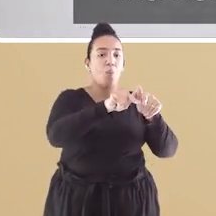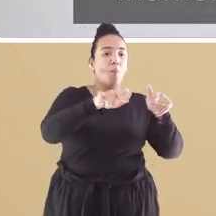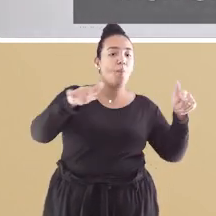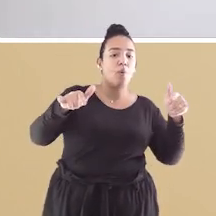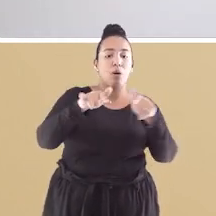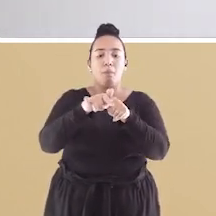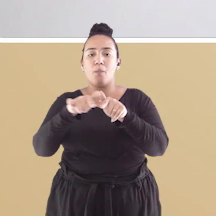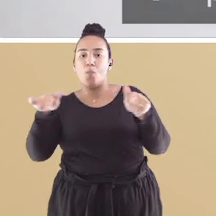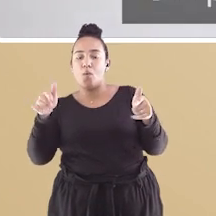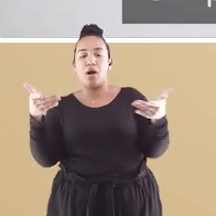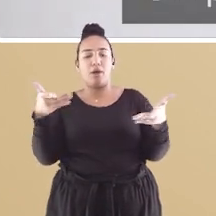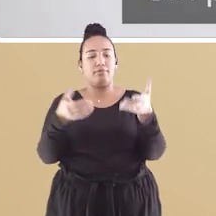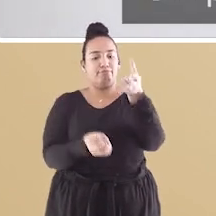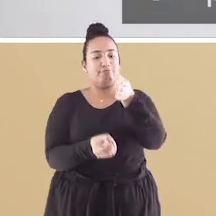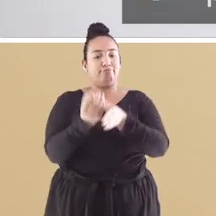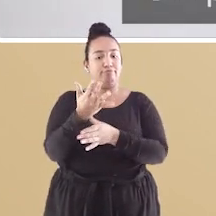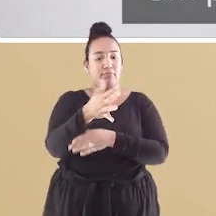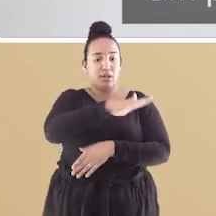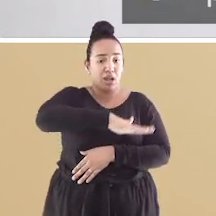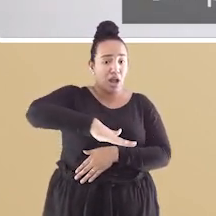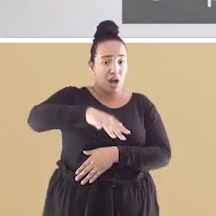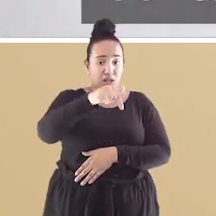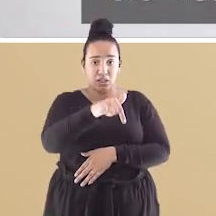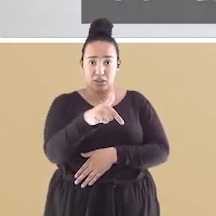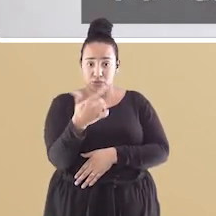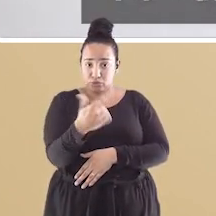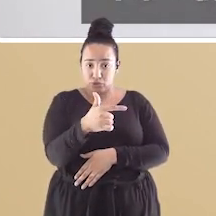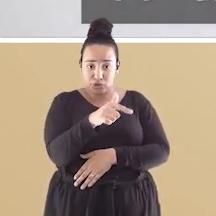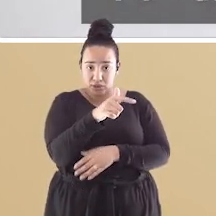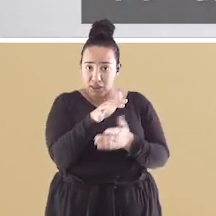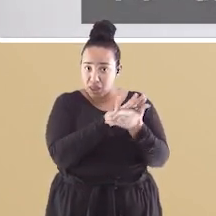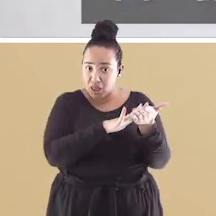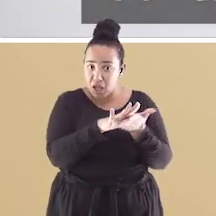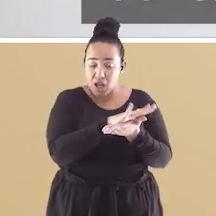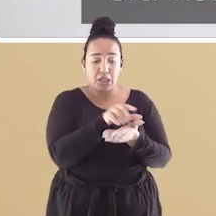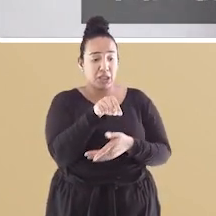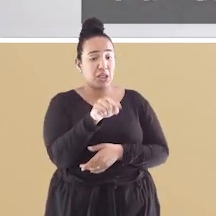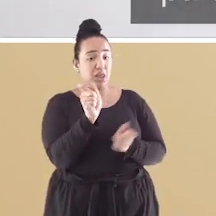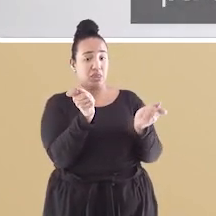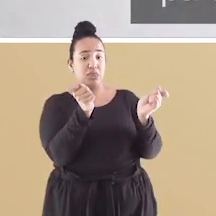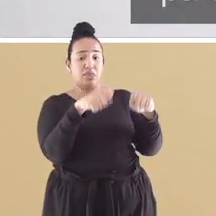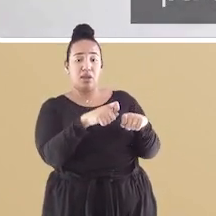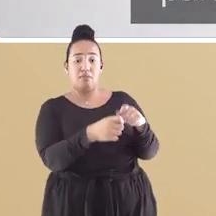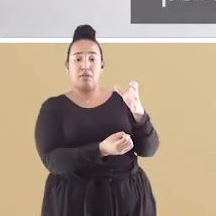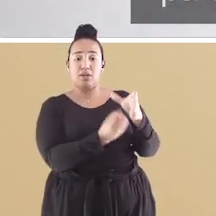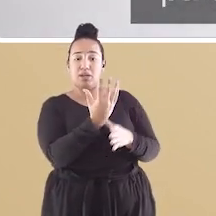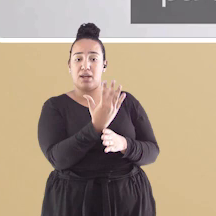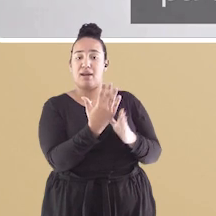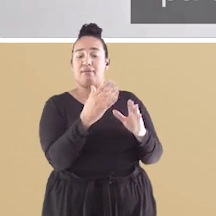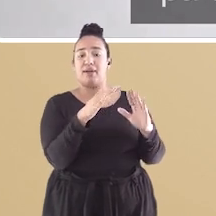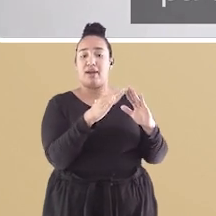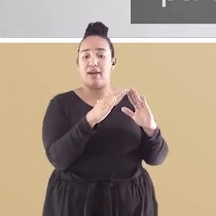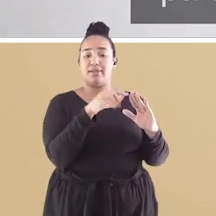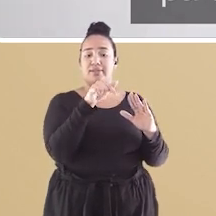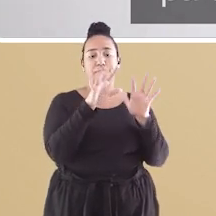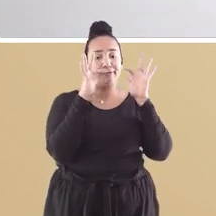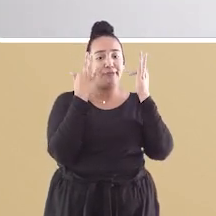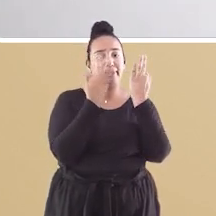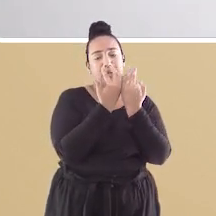da cidade. Um pedaço de terra desocupada era visto como um lugar em potencial para abrigar famílias sem